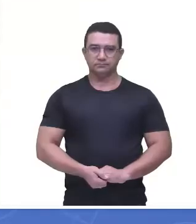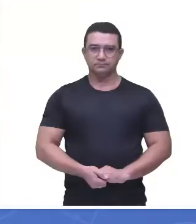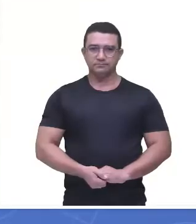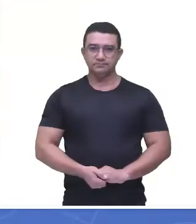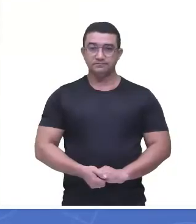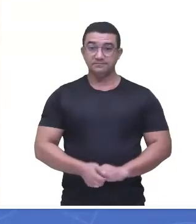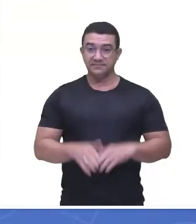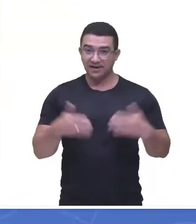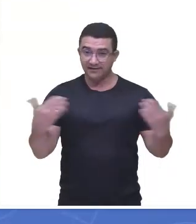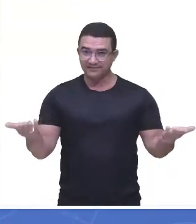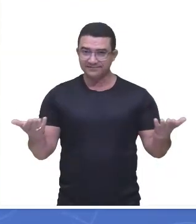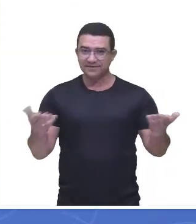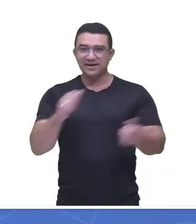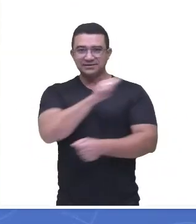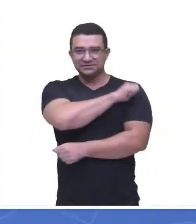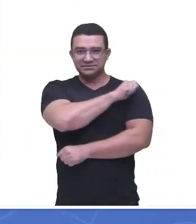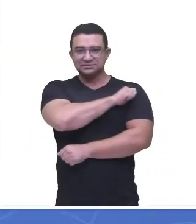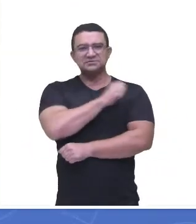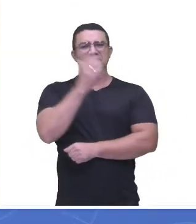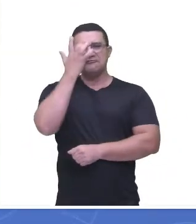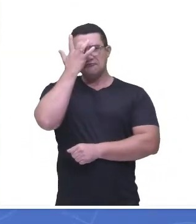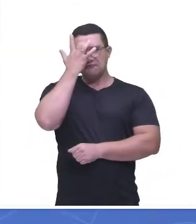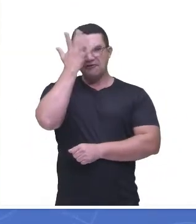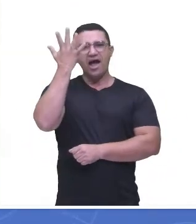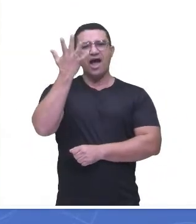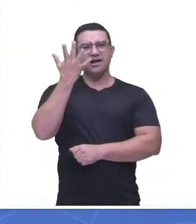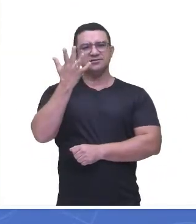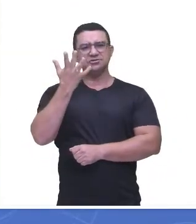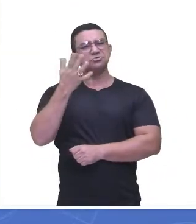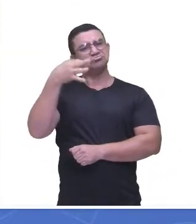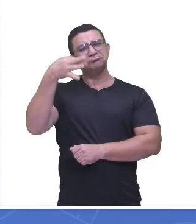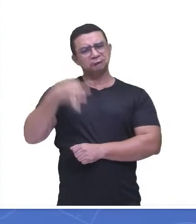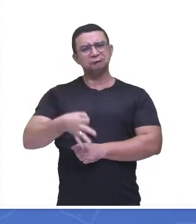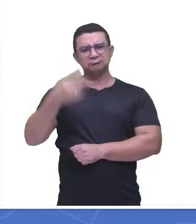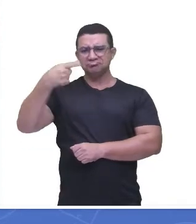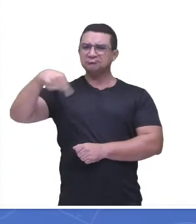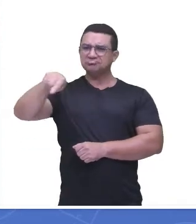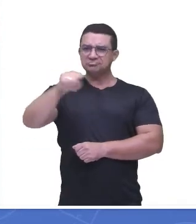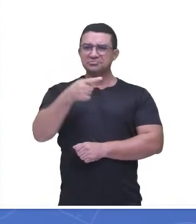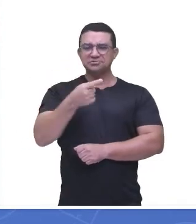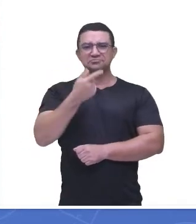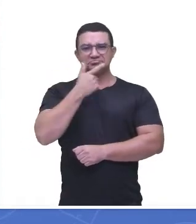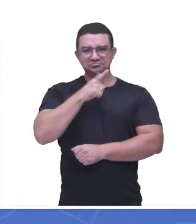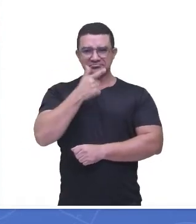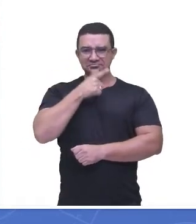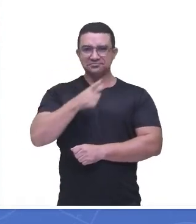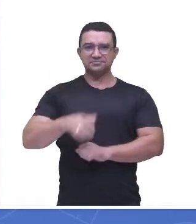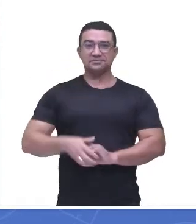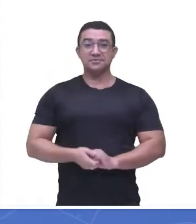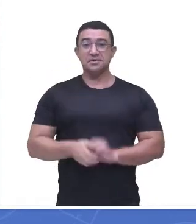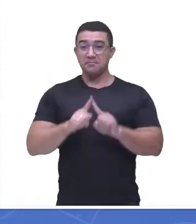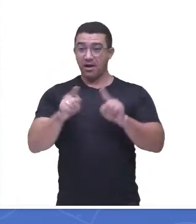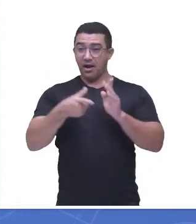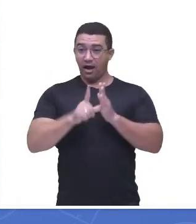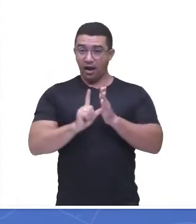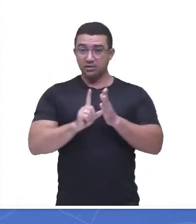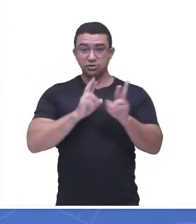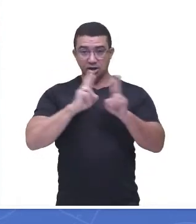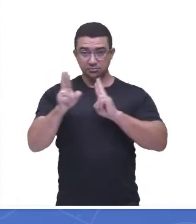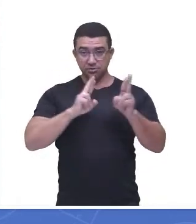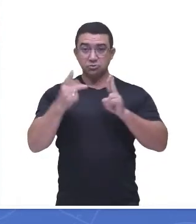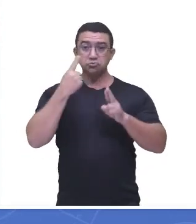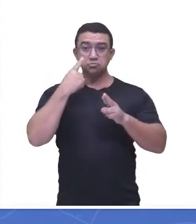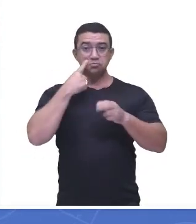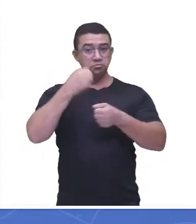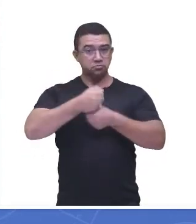E aí, pessoal, fácil, não? Com certeza. Mas antes da resposta, Vamos